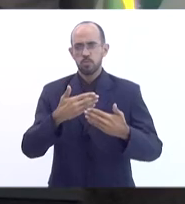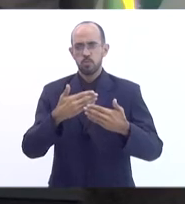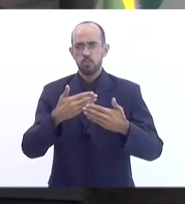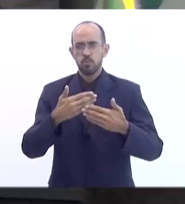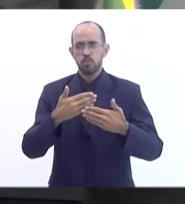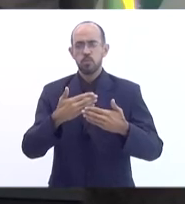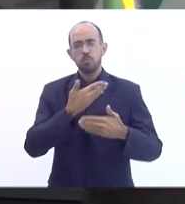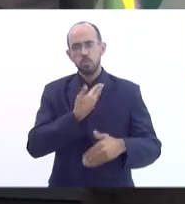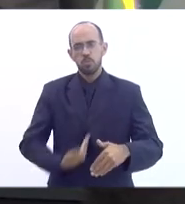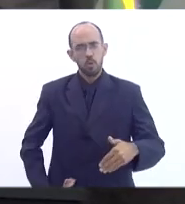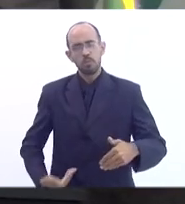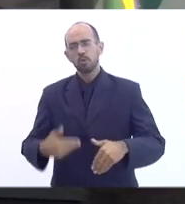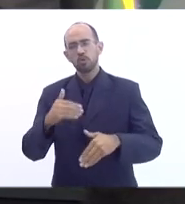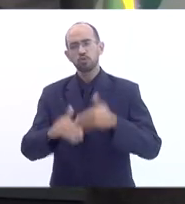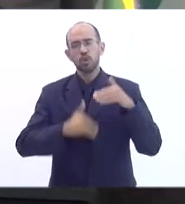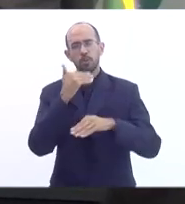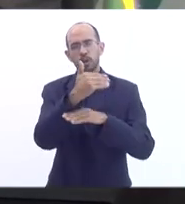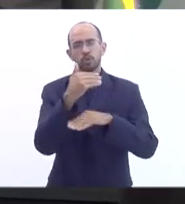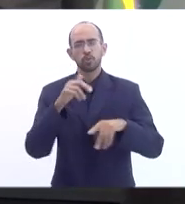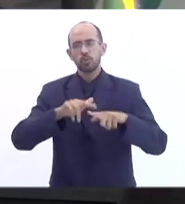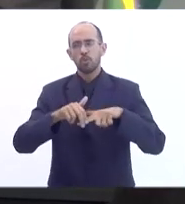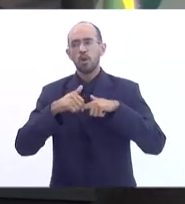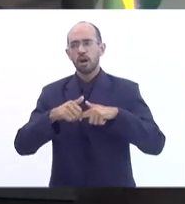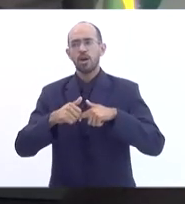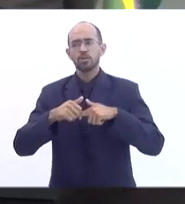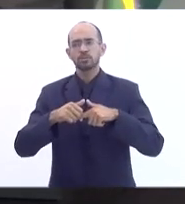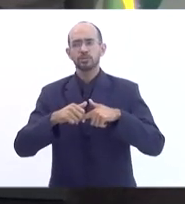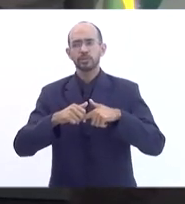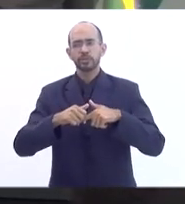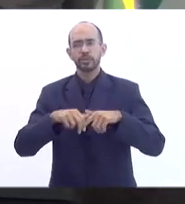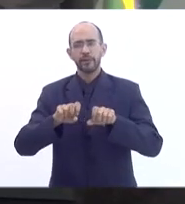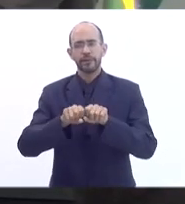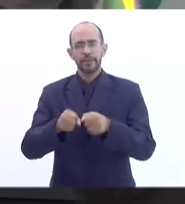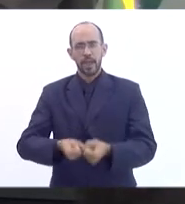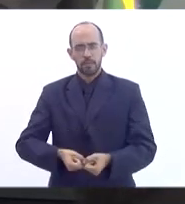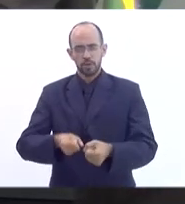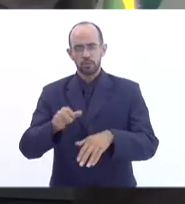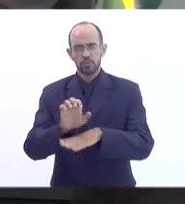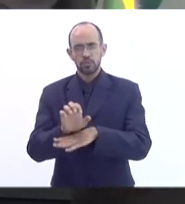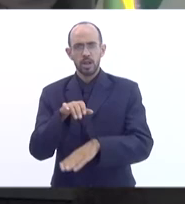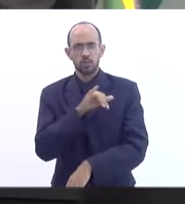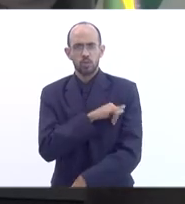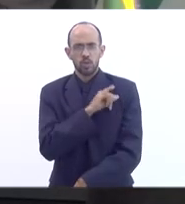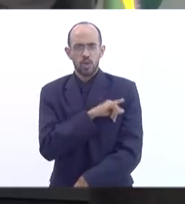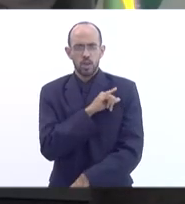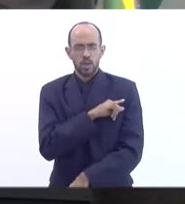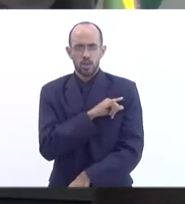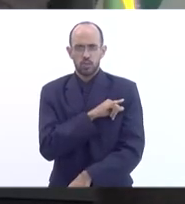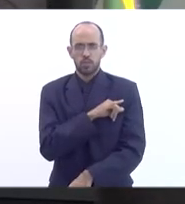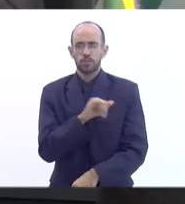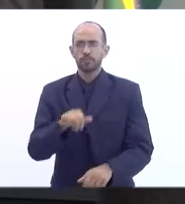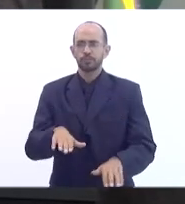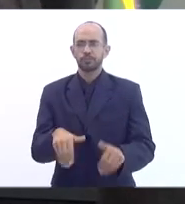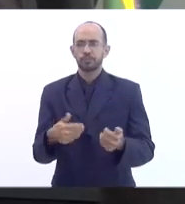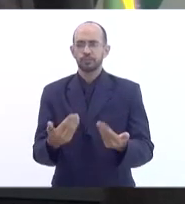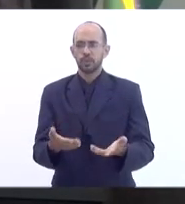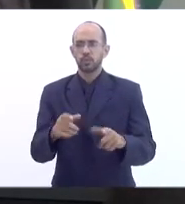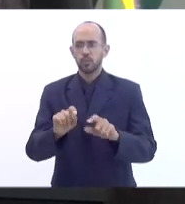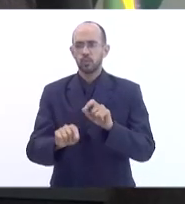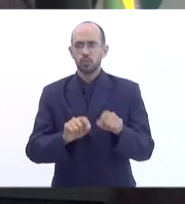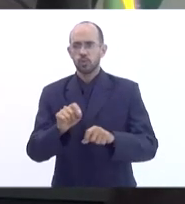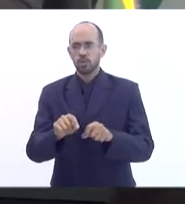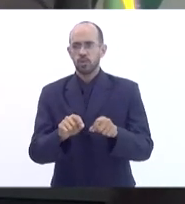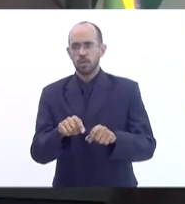aquelas relacionadas à falência do Rio de Janeiro sobre todos os aspectos então não seria justo que um